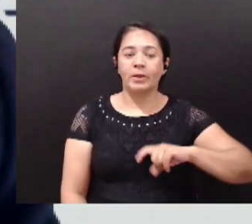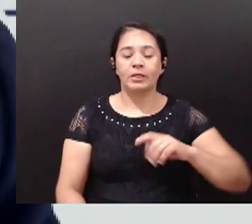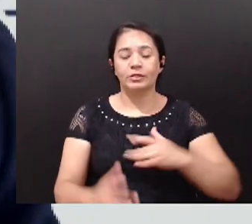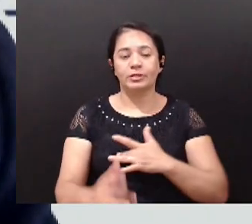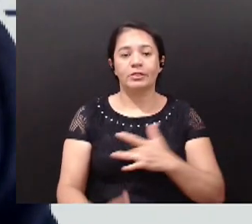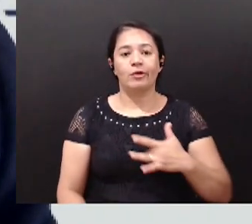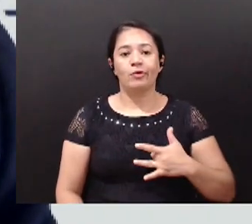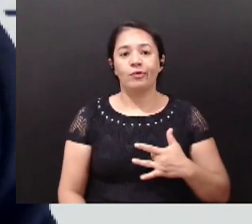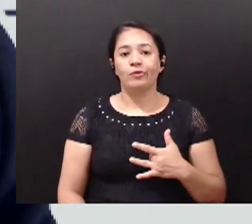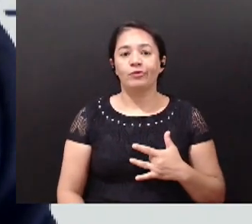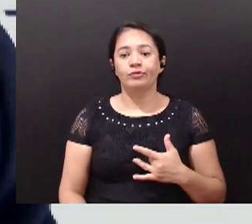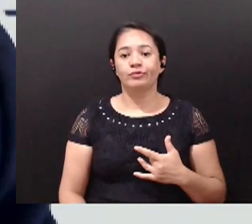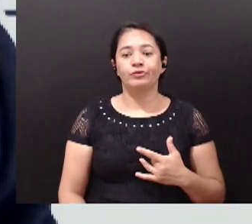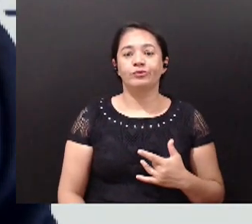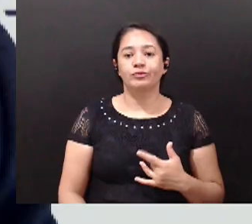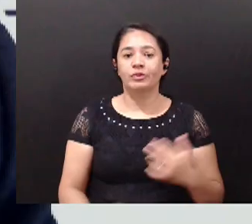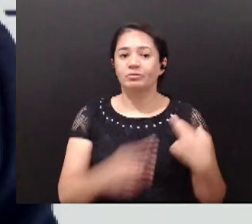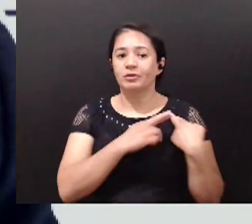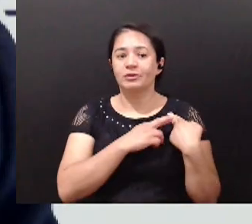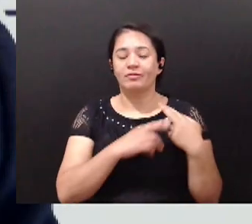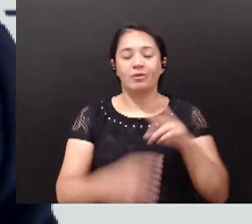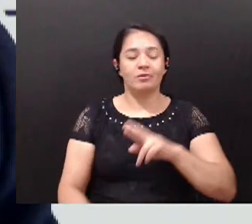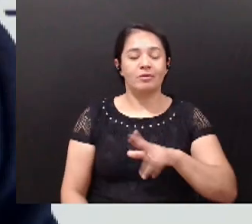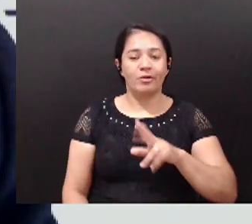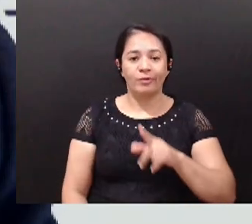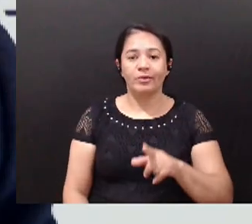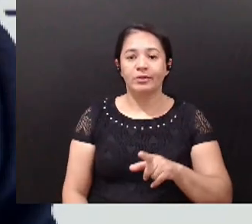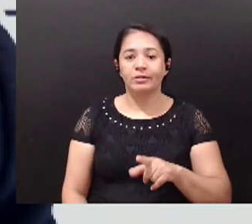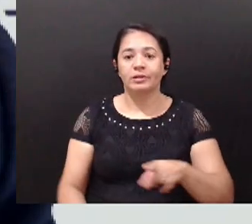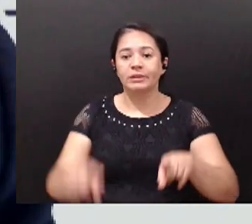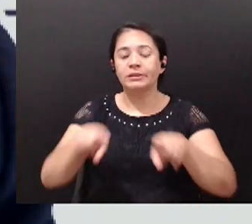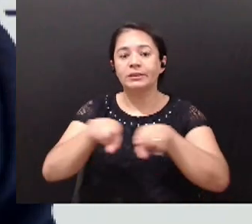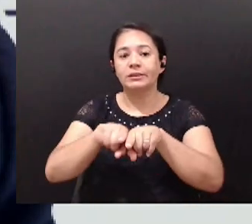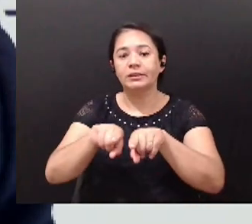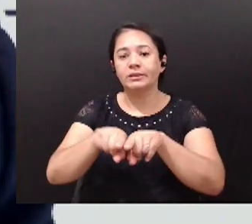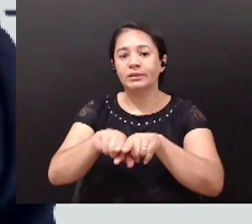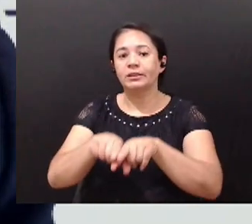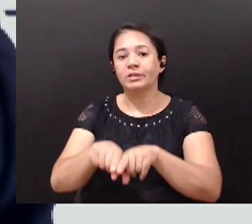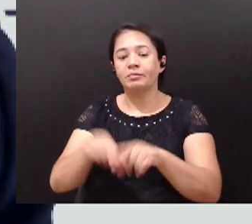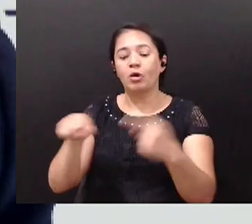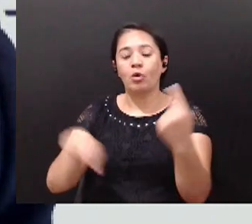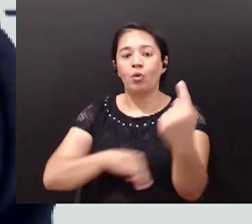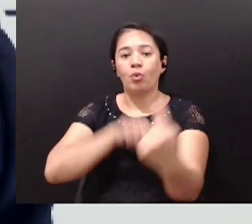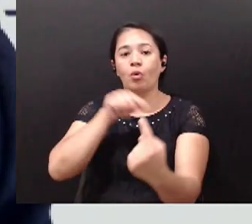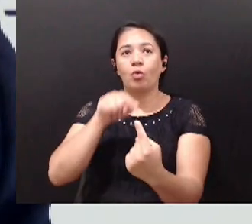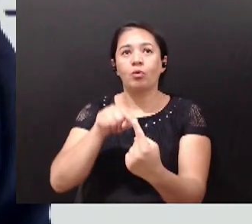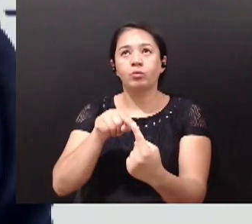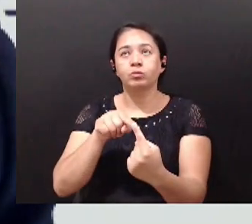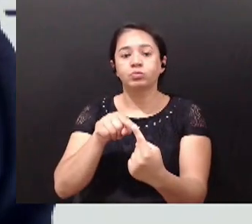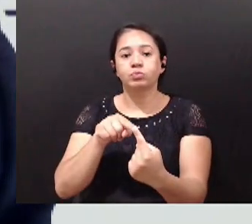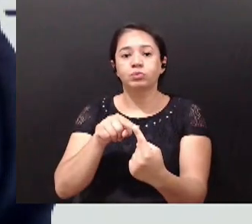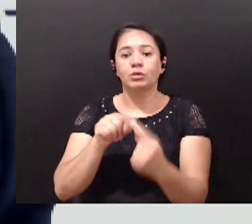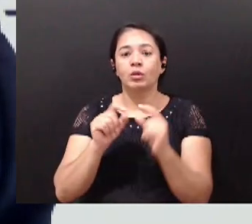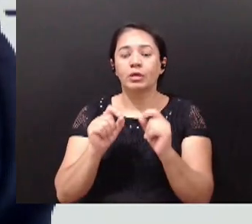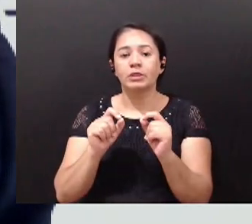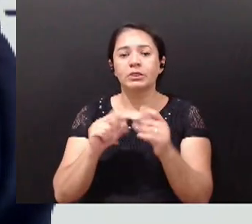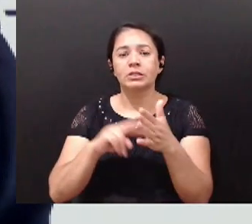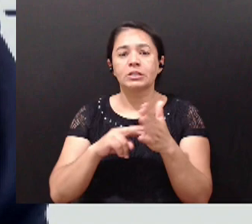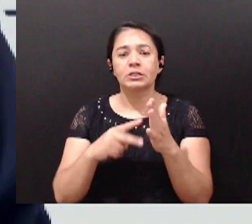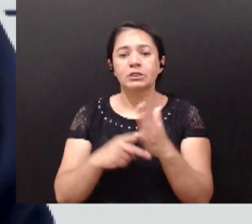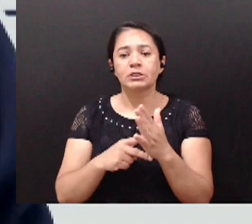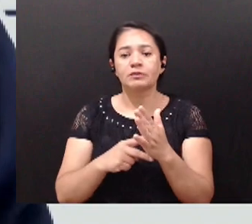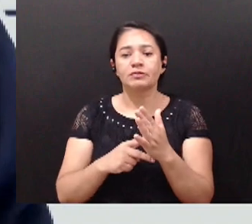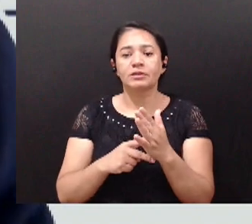e temos também a finalidade não essencial. O que é finalidade não